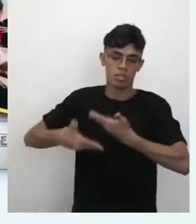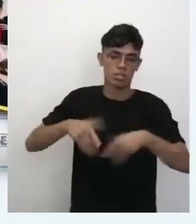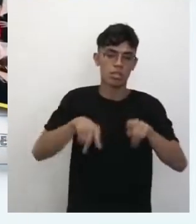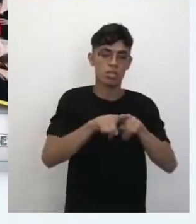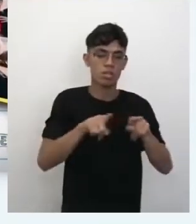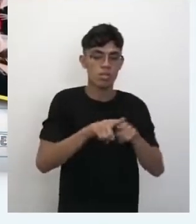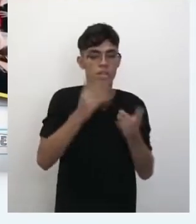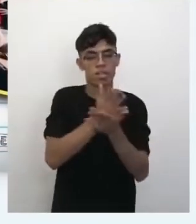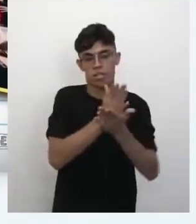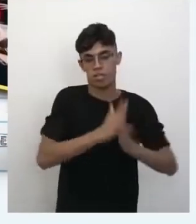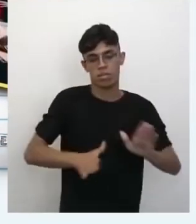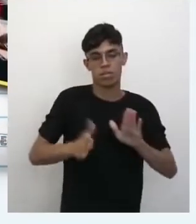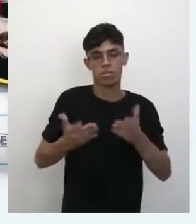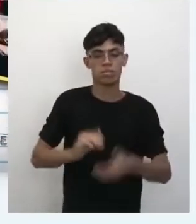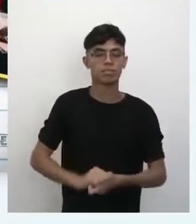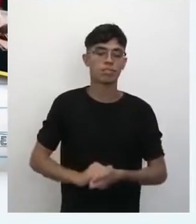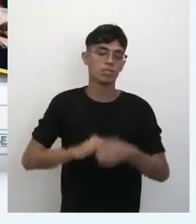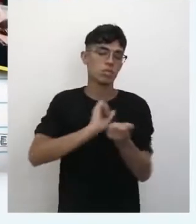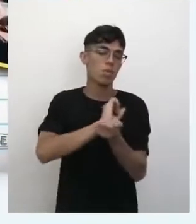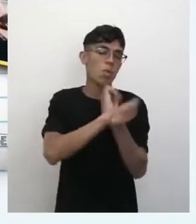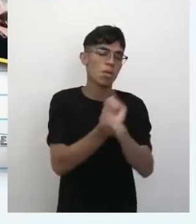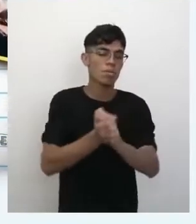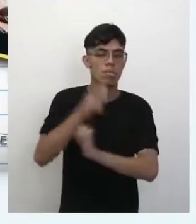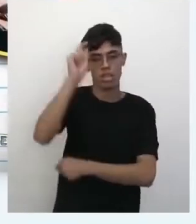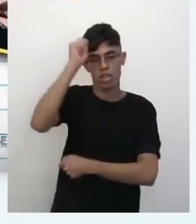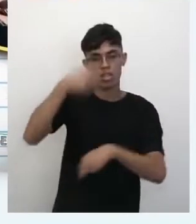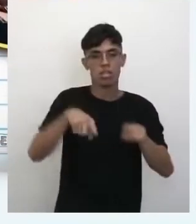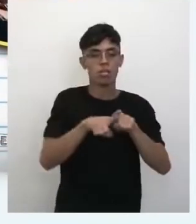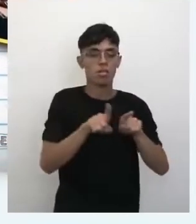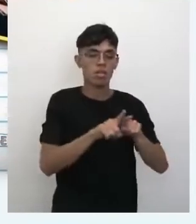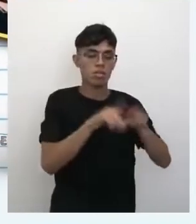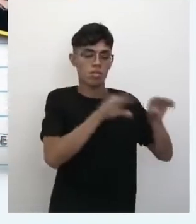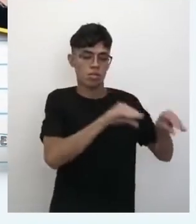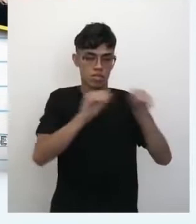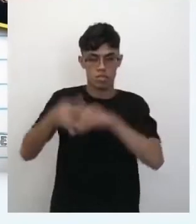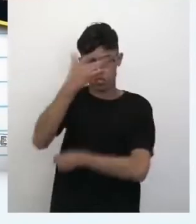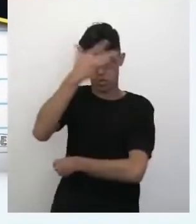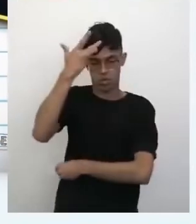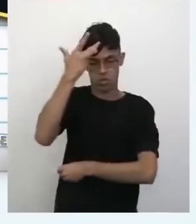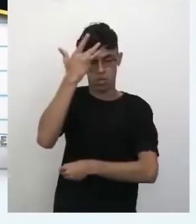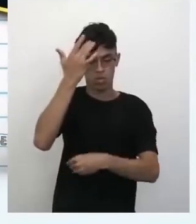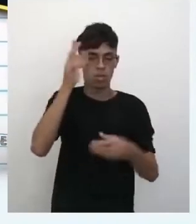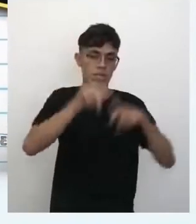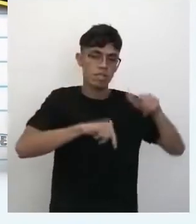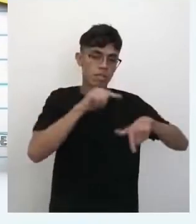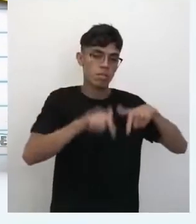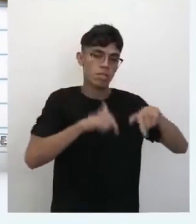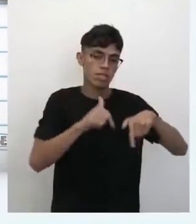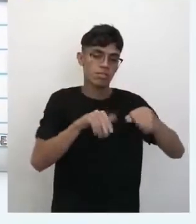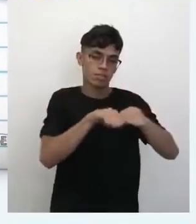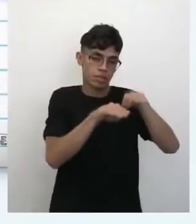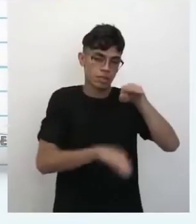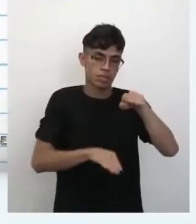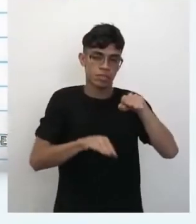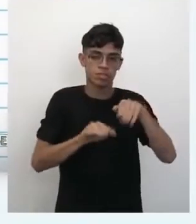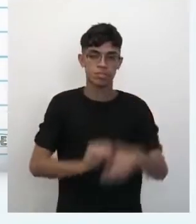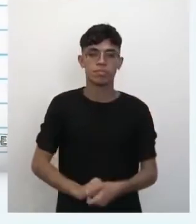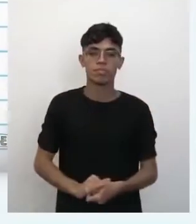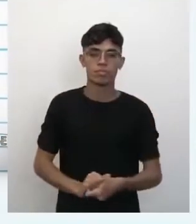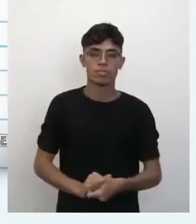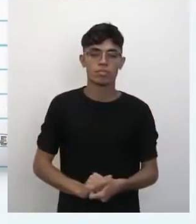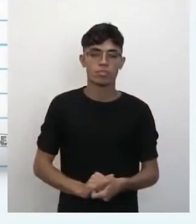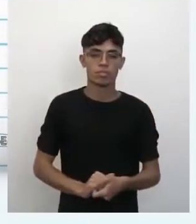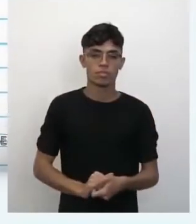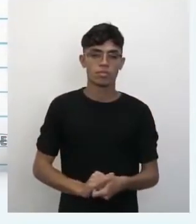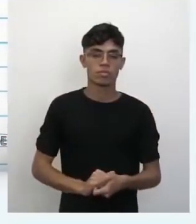forçado, acabar com a escravidão moderna e o tráfico de pessoas e assegurar a proibição e eliminação das piores formas de